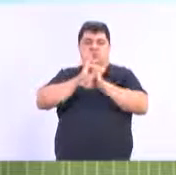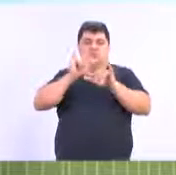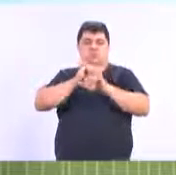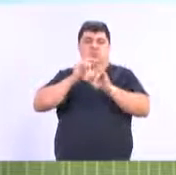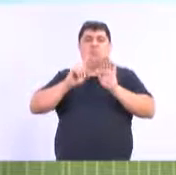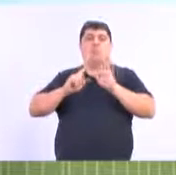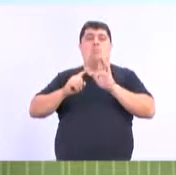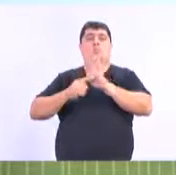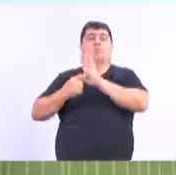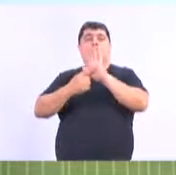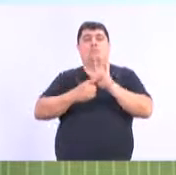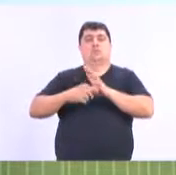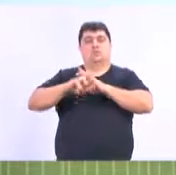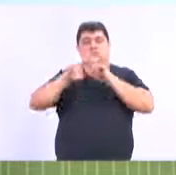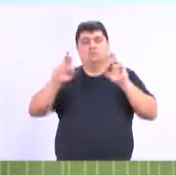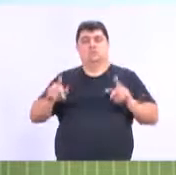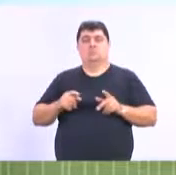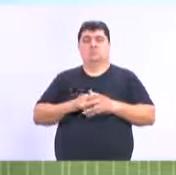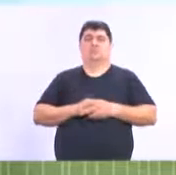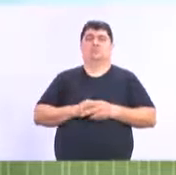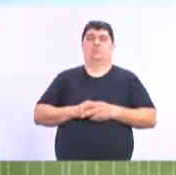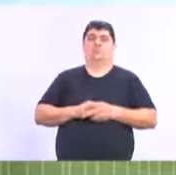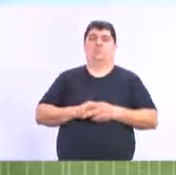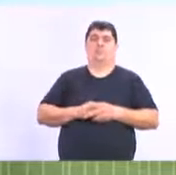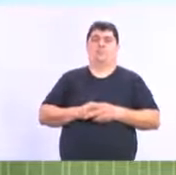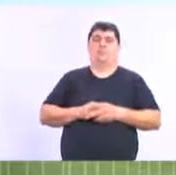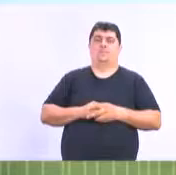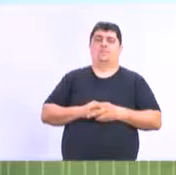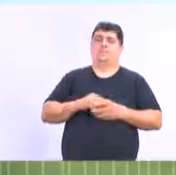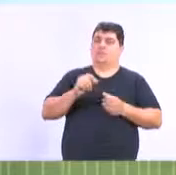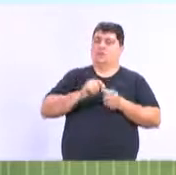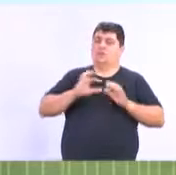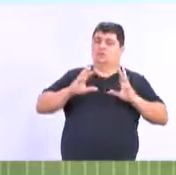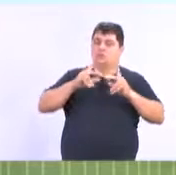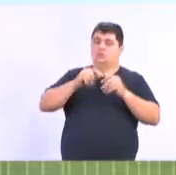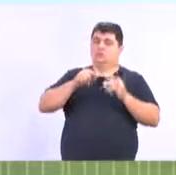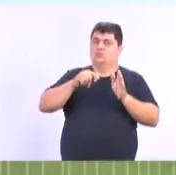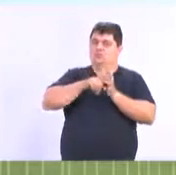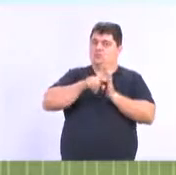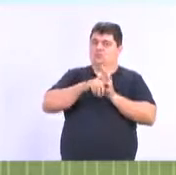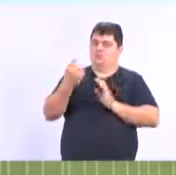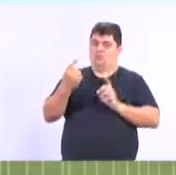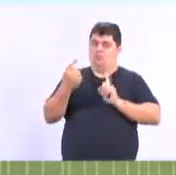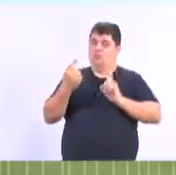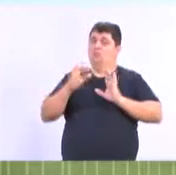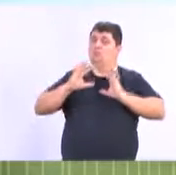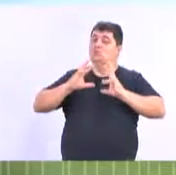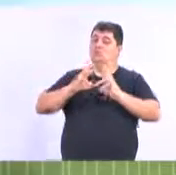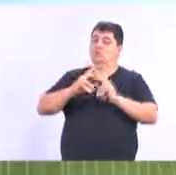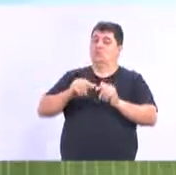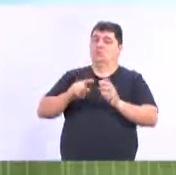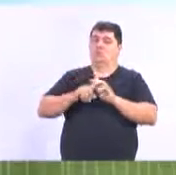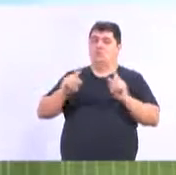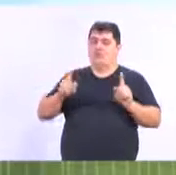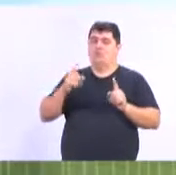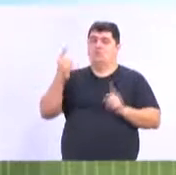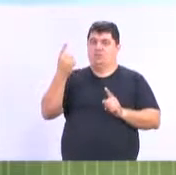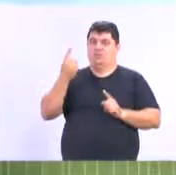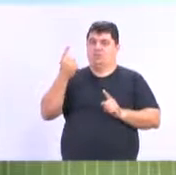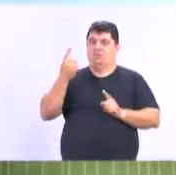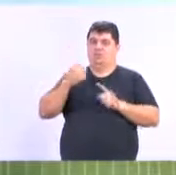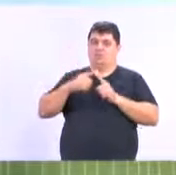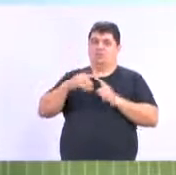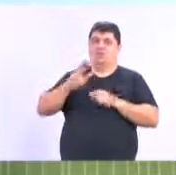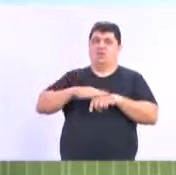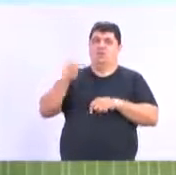para vocês da melhor forma possível. Então, assim, fazer todas as questões. Estou dizendo que é para fazer só a primeira não, mas a primeira a gente quer uma atenção especial,